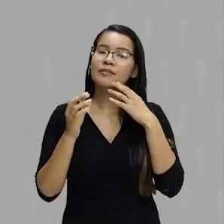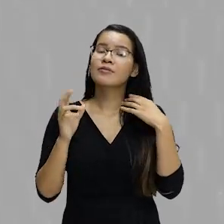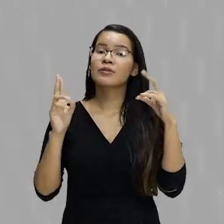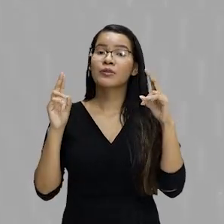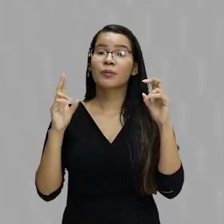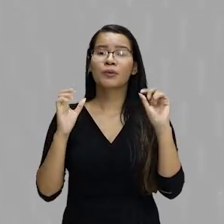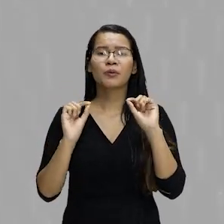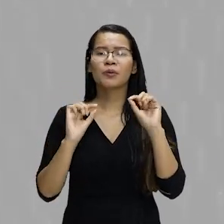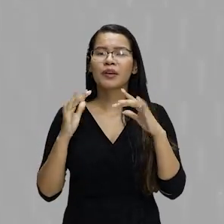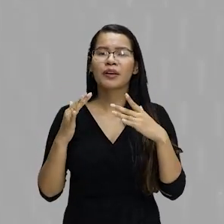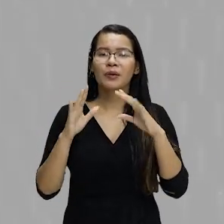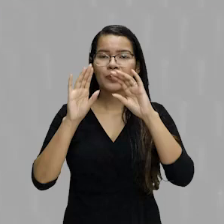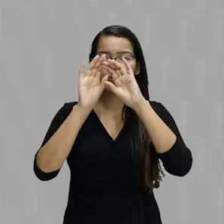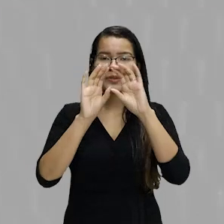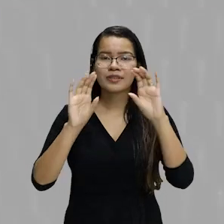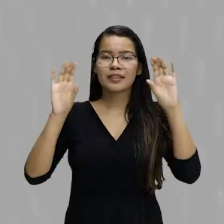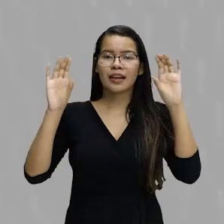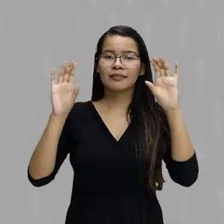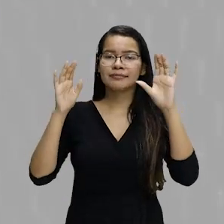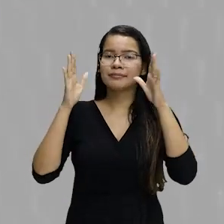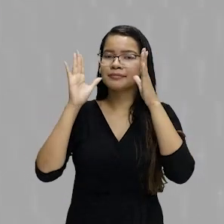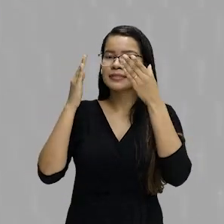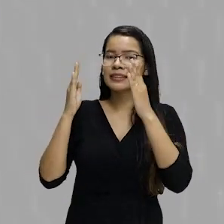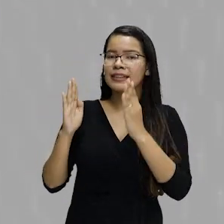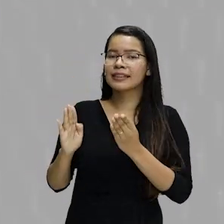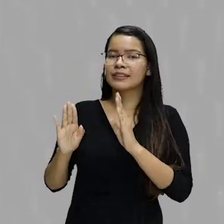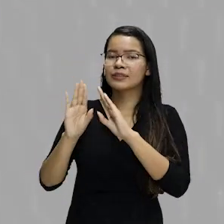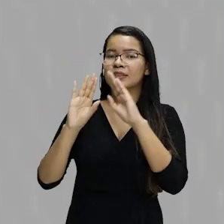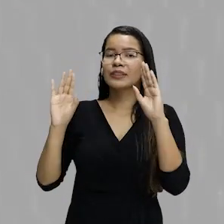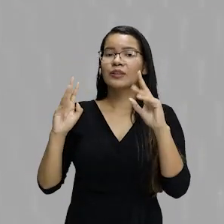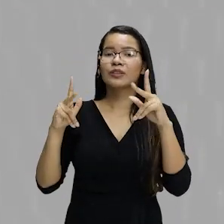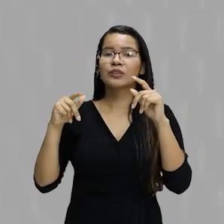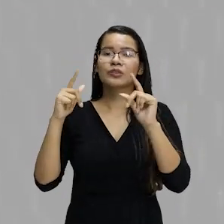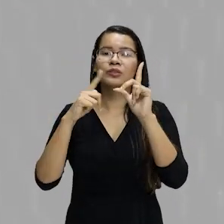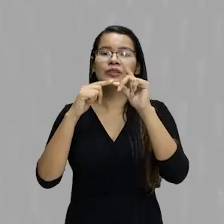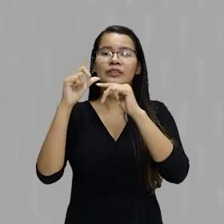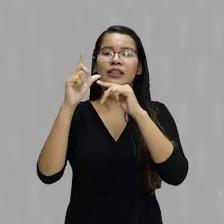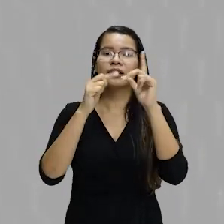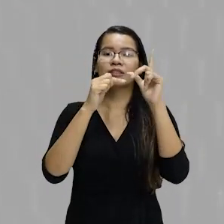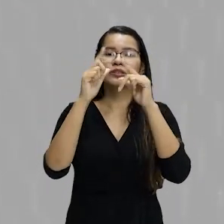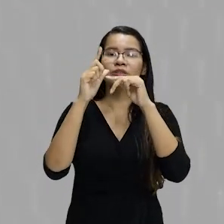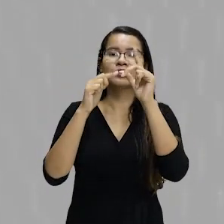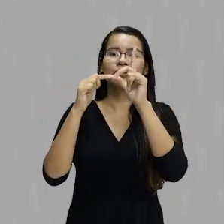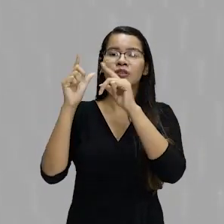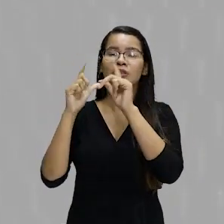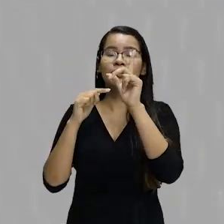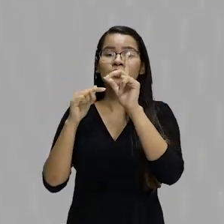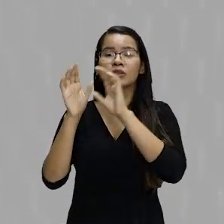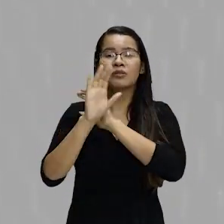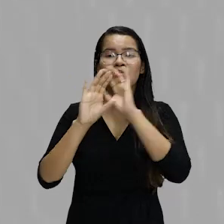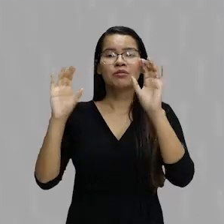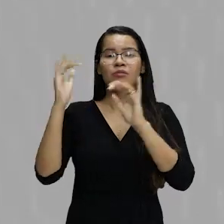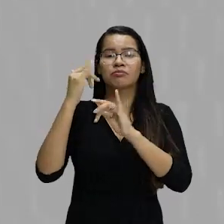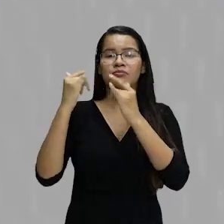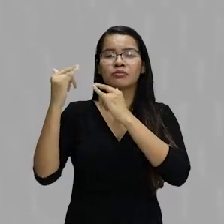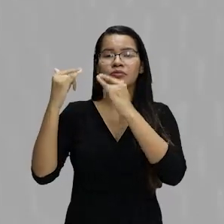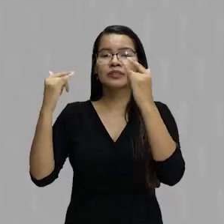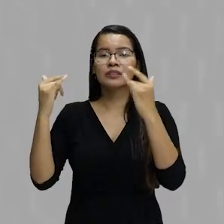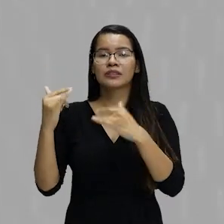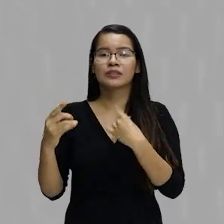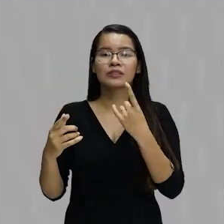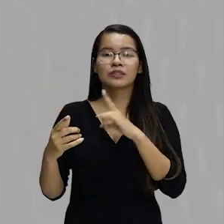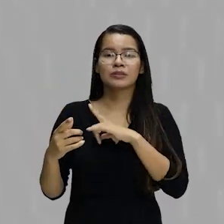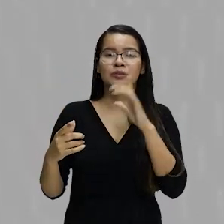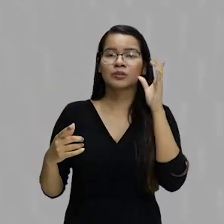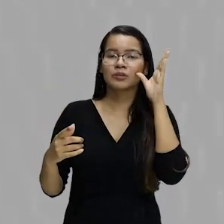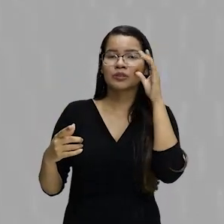céu, né? A observação do céu e de todos os esse céu que tanto nos fascina, né? E tanta curiosidade que nós temos de olhar